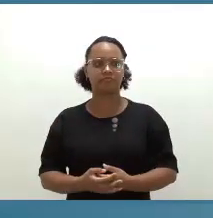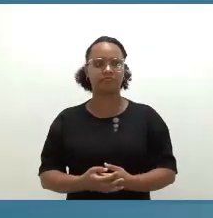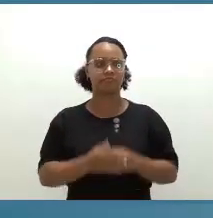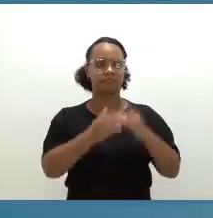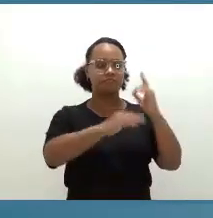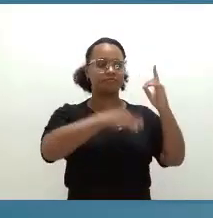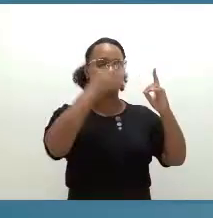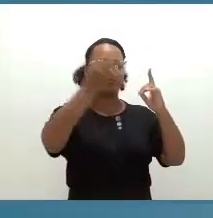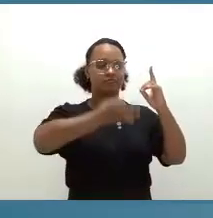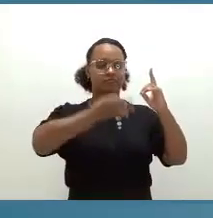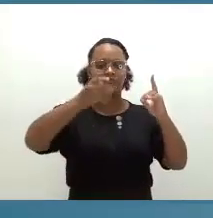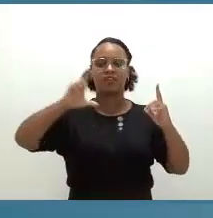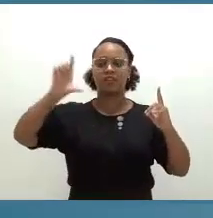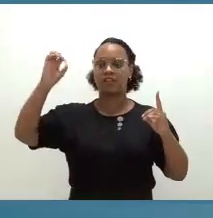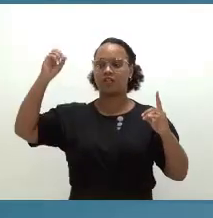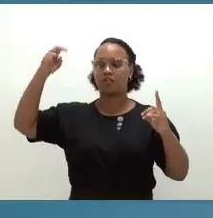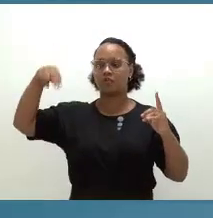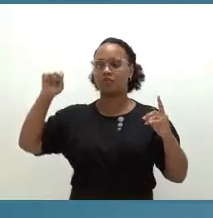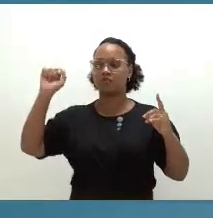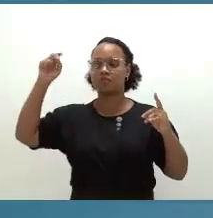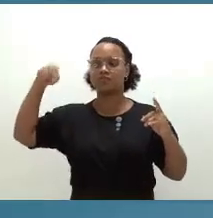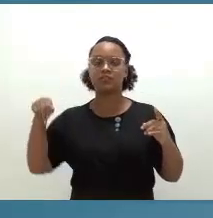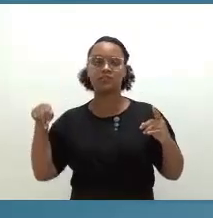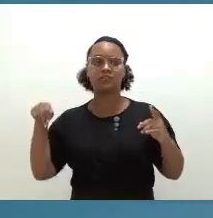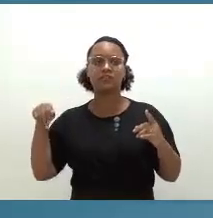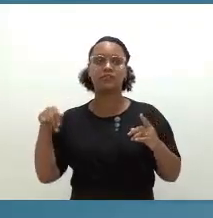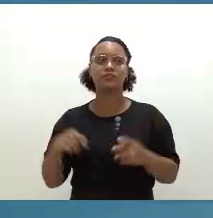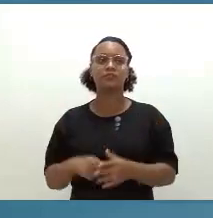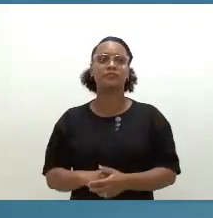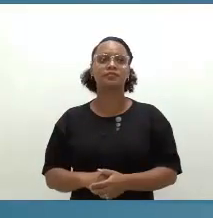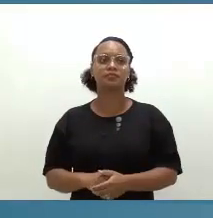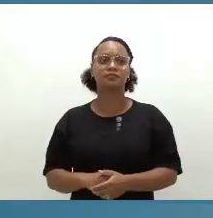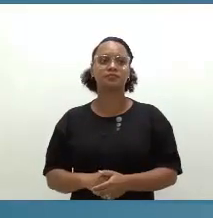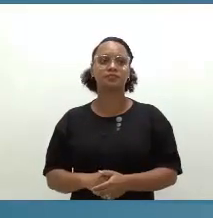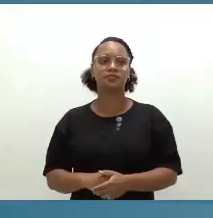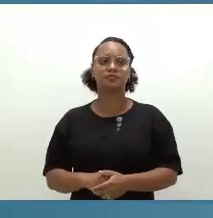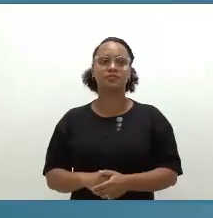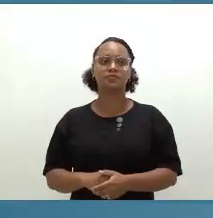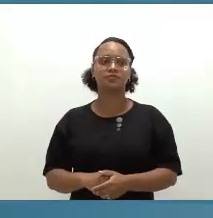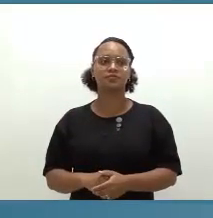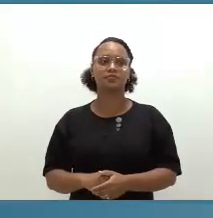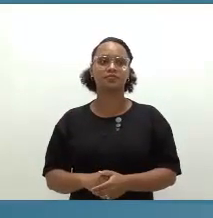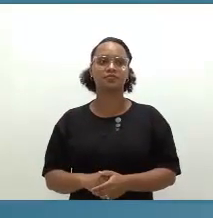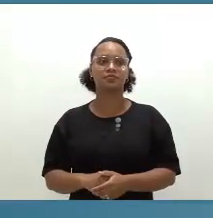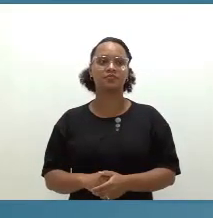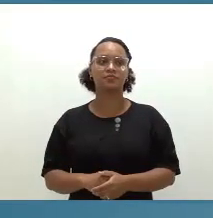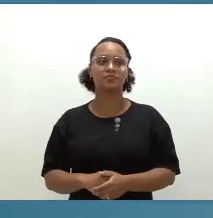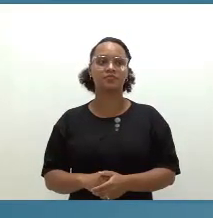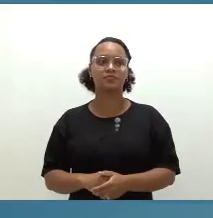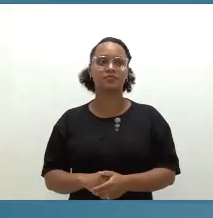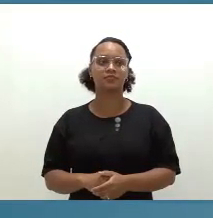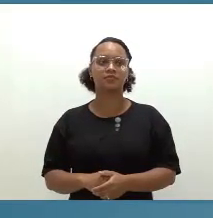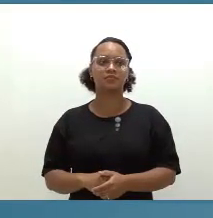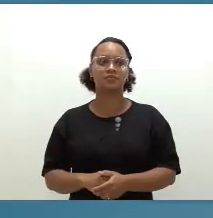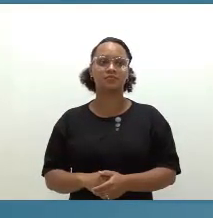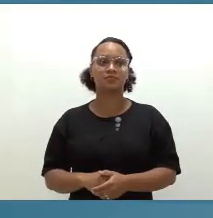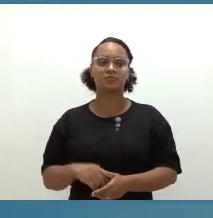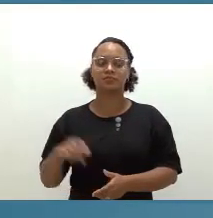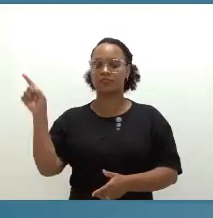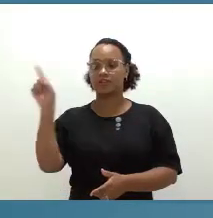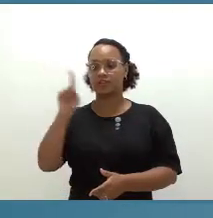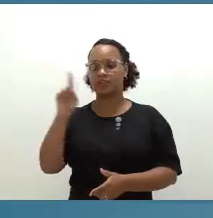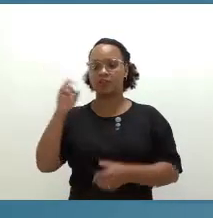Desembargador Leonan Godinho da Cruz Júnior. Não, presidente. Desejo boa sorte, nova presidente do